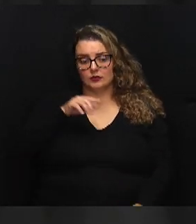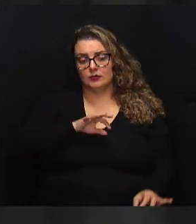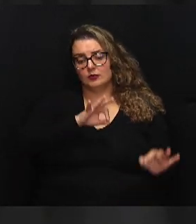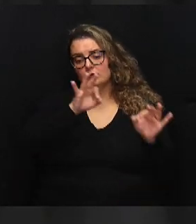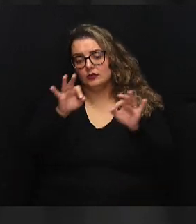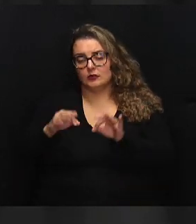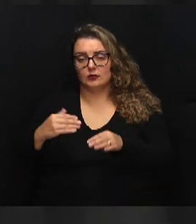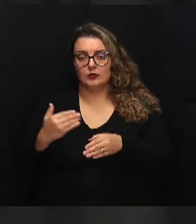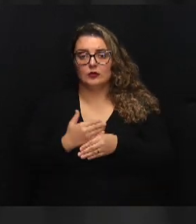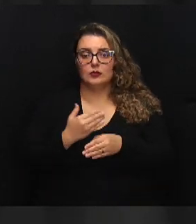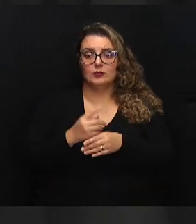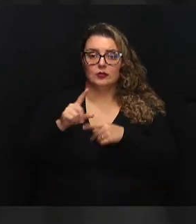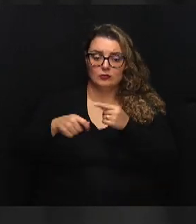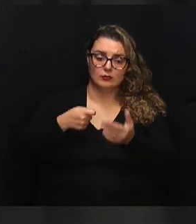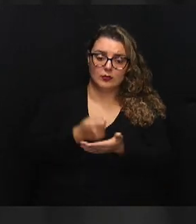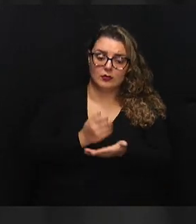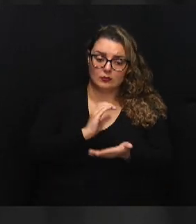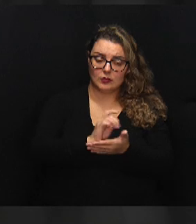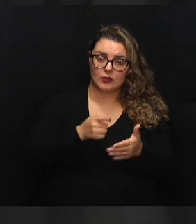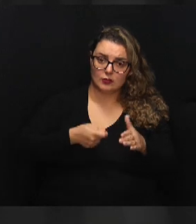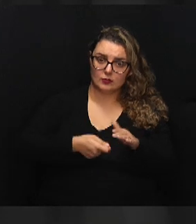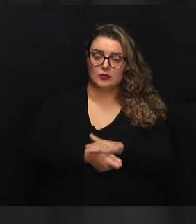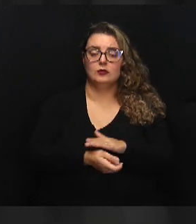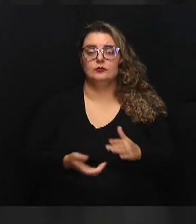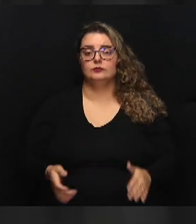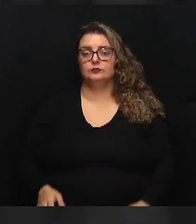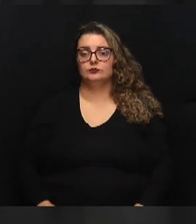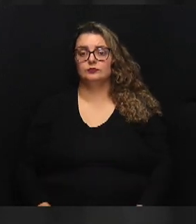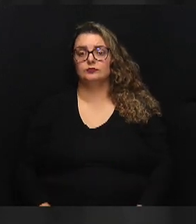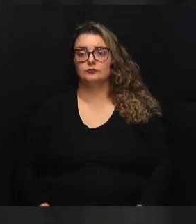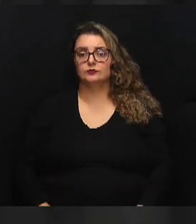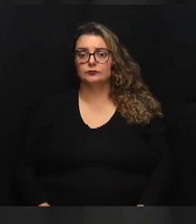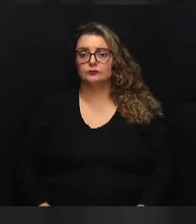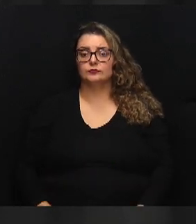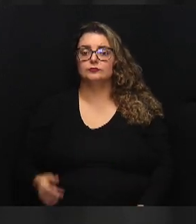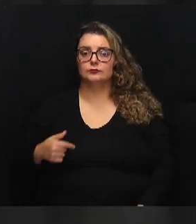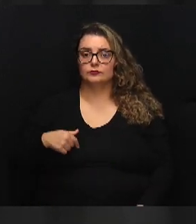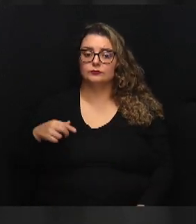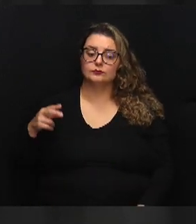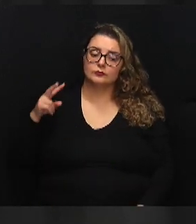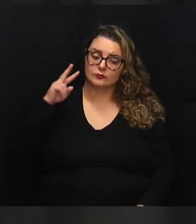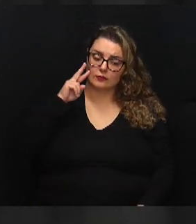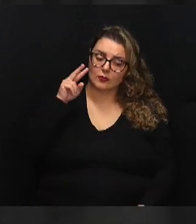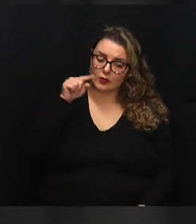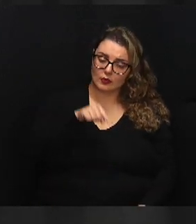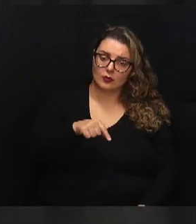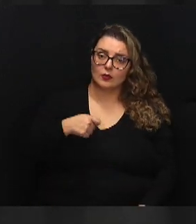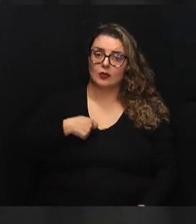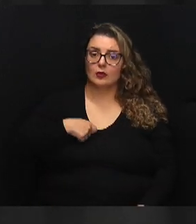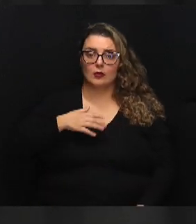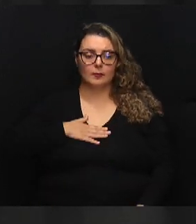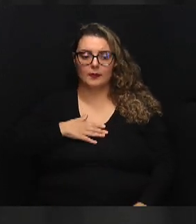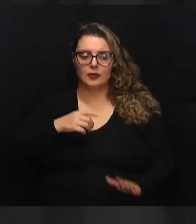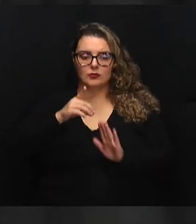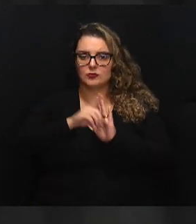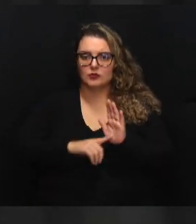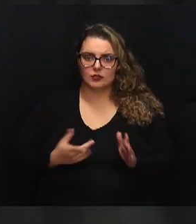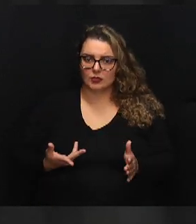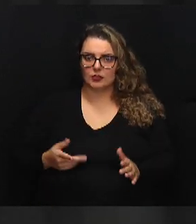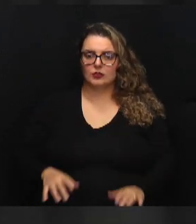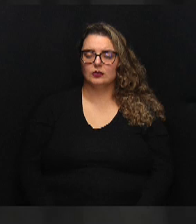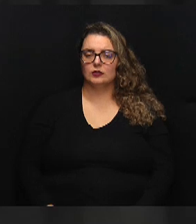minhas obras. Daquilo que eu envio, de emenda impositiva, eu vou cobrar, porque é o meu direito, entendeu?